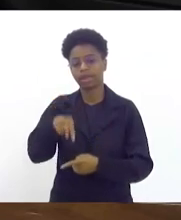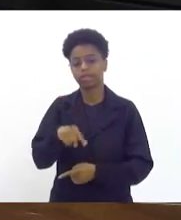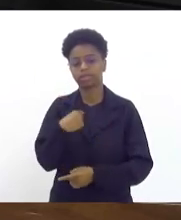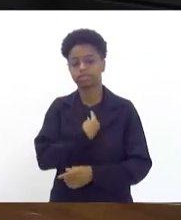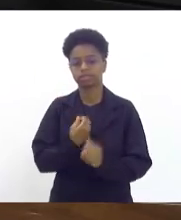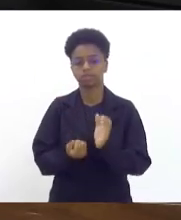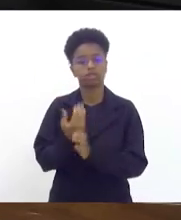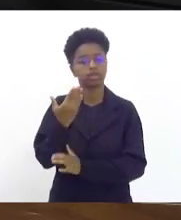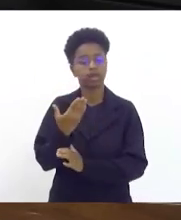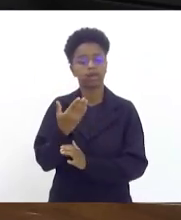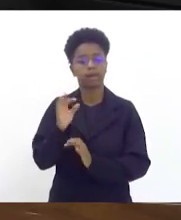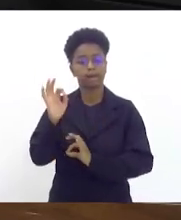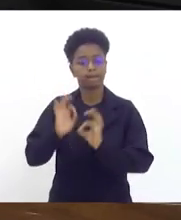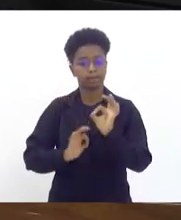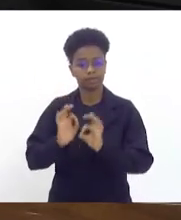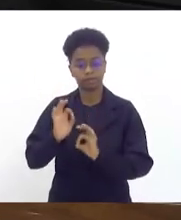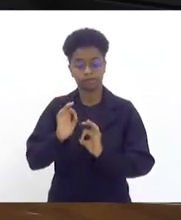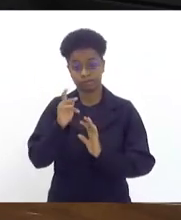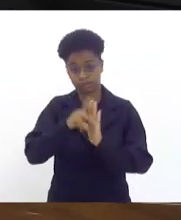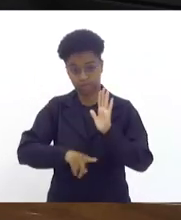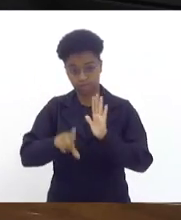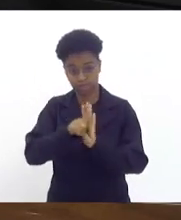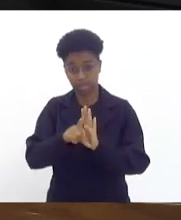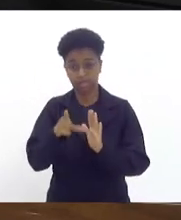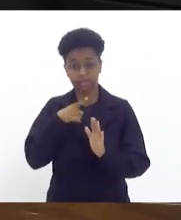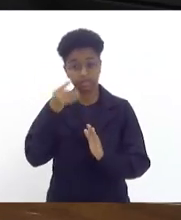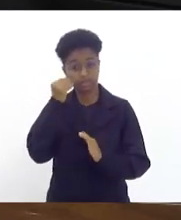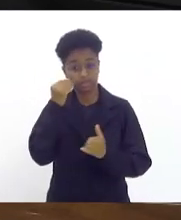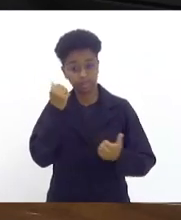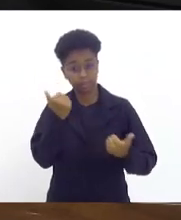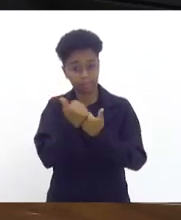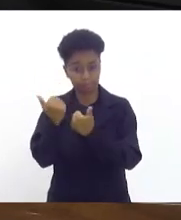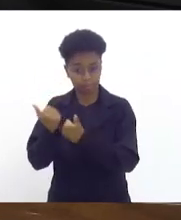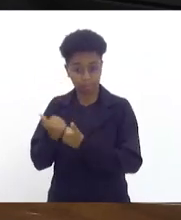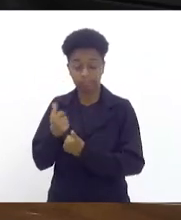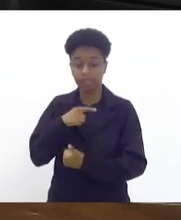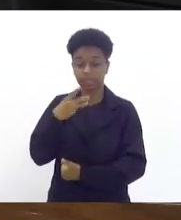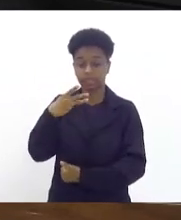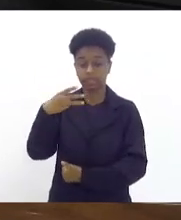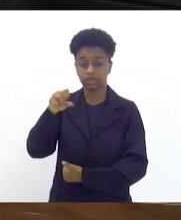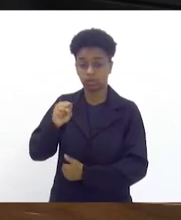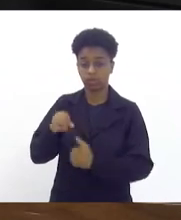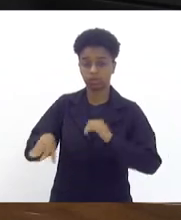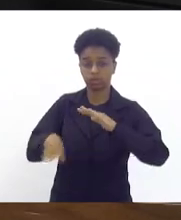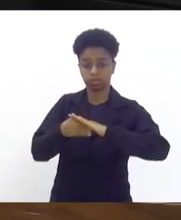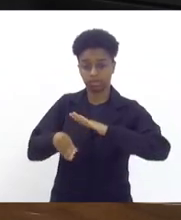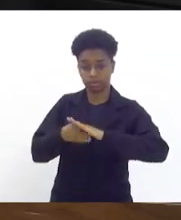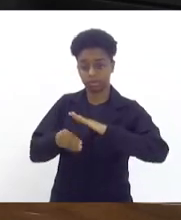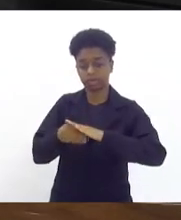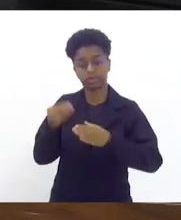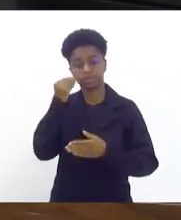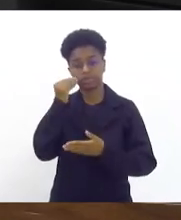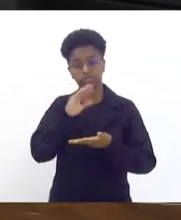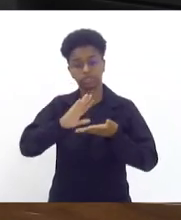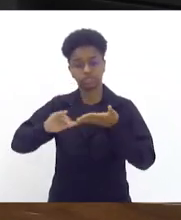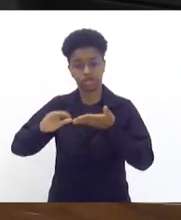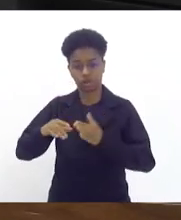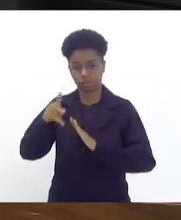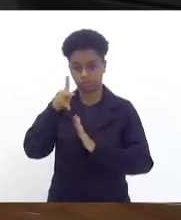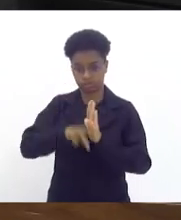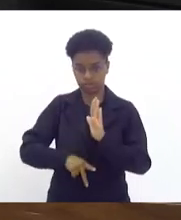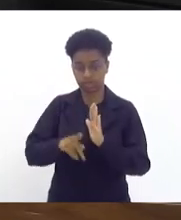tenham um melhor assistência jurídica tivemos 38 emendas para o projeto cair vocês têm ideia o que é isso